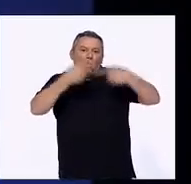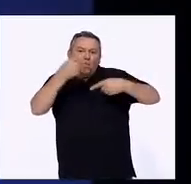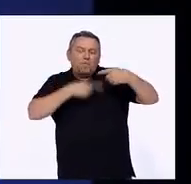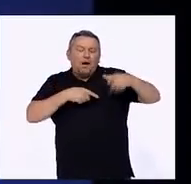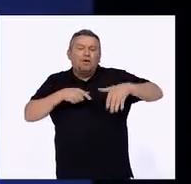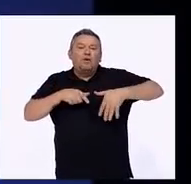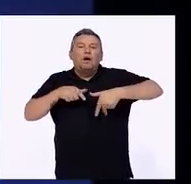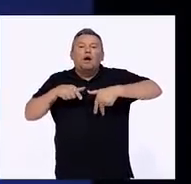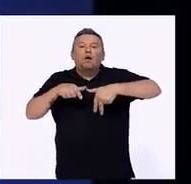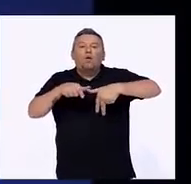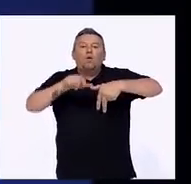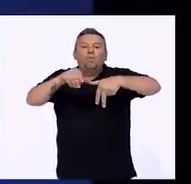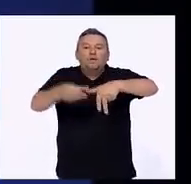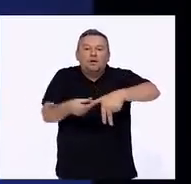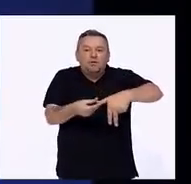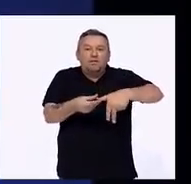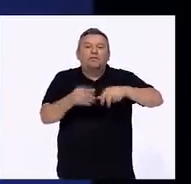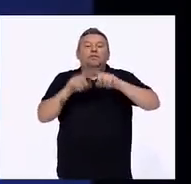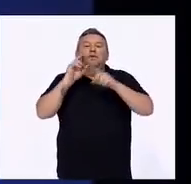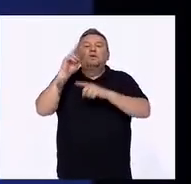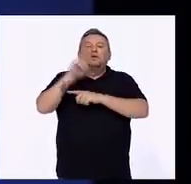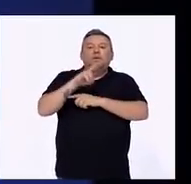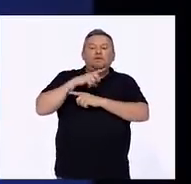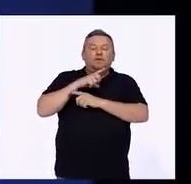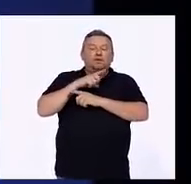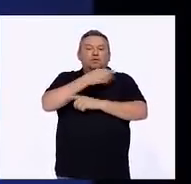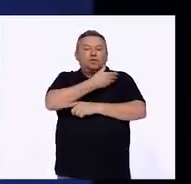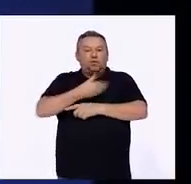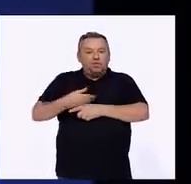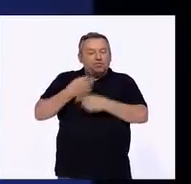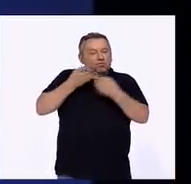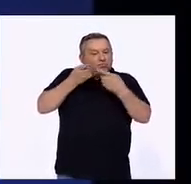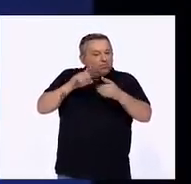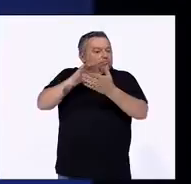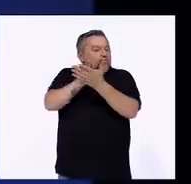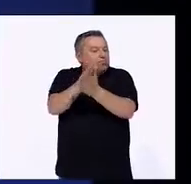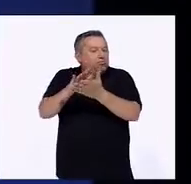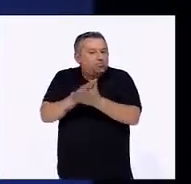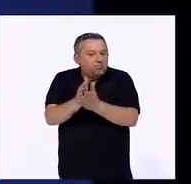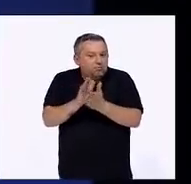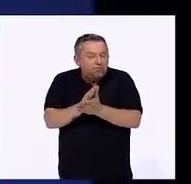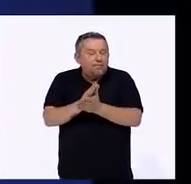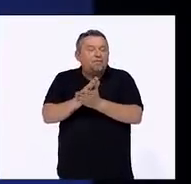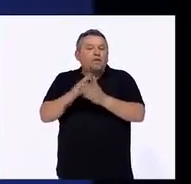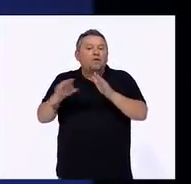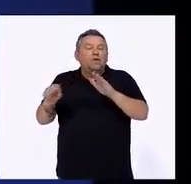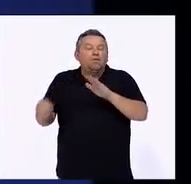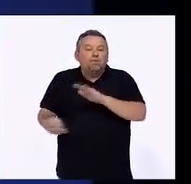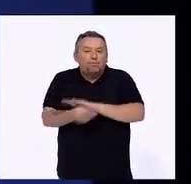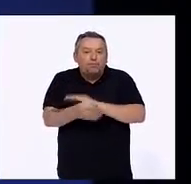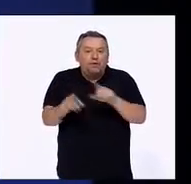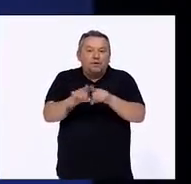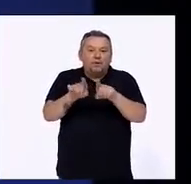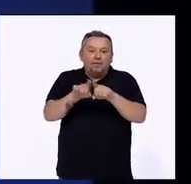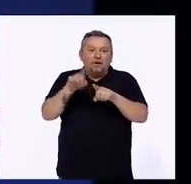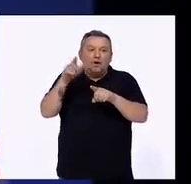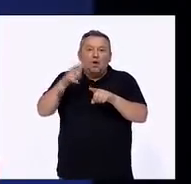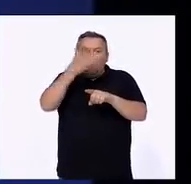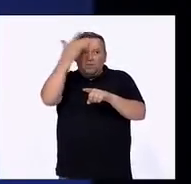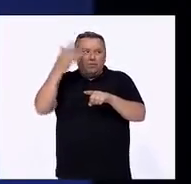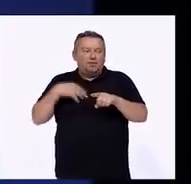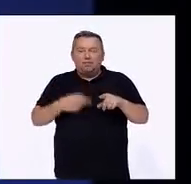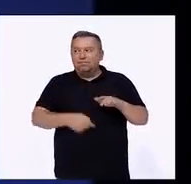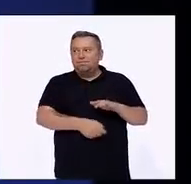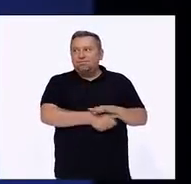corrupção. Né? Então, o Haddad sempre diz, existem os governos que combatem e criam estruturas de combate à corrupção e aqueles que colocam para baixo do pano. Nós temos